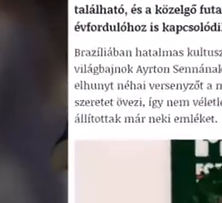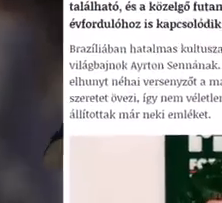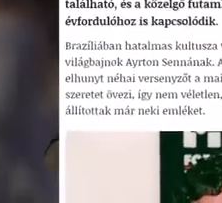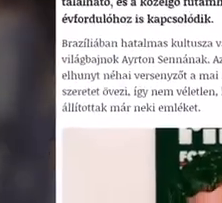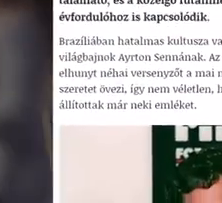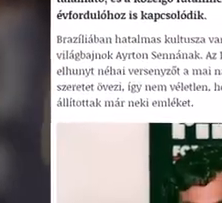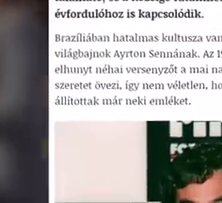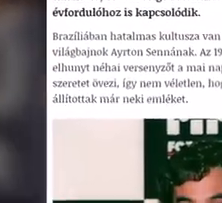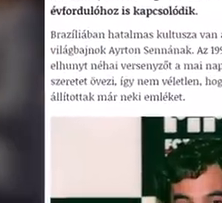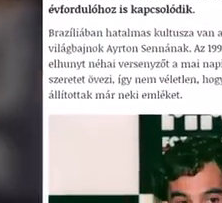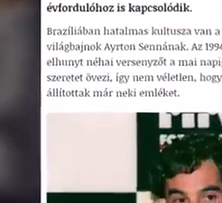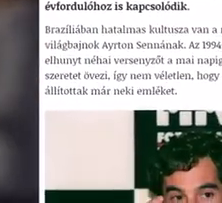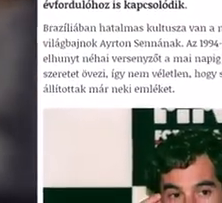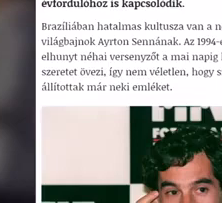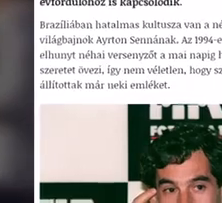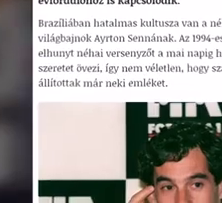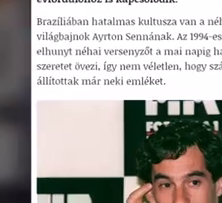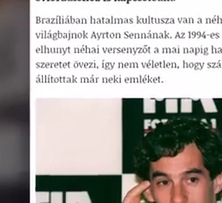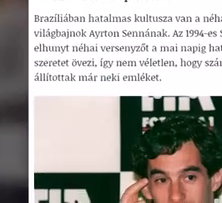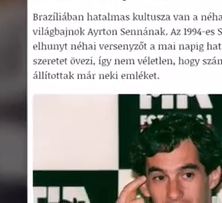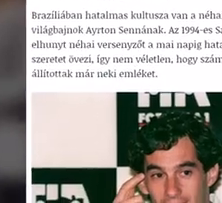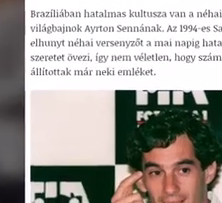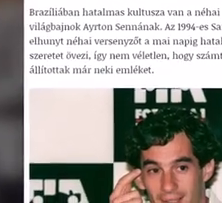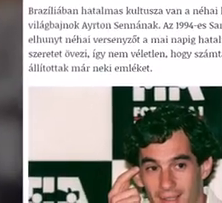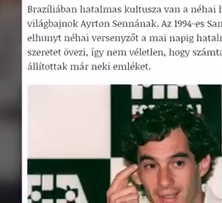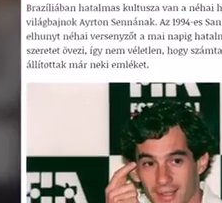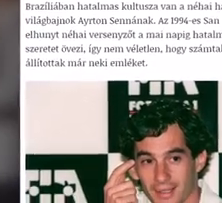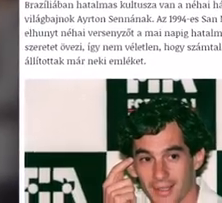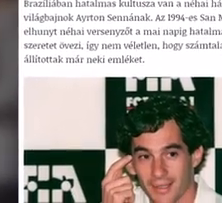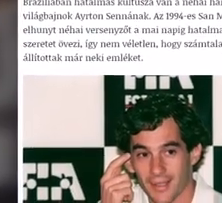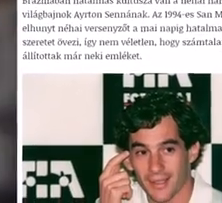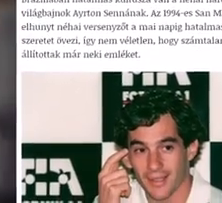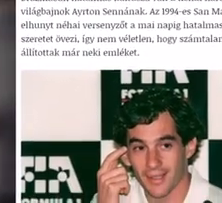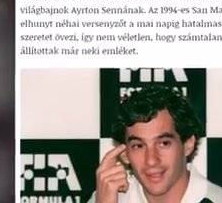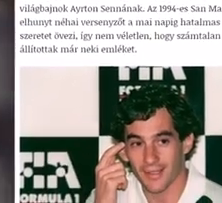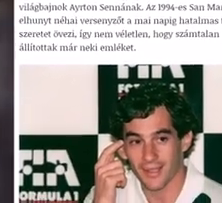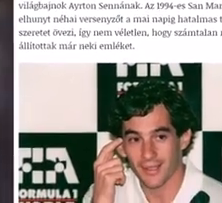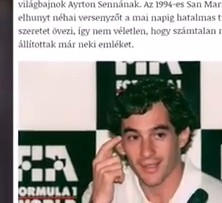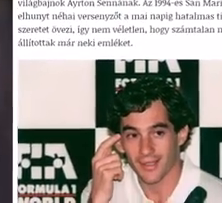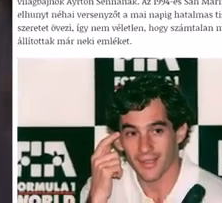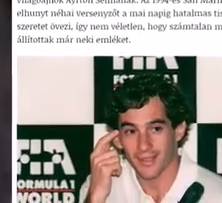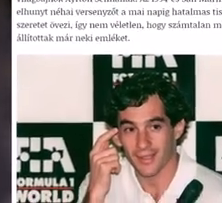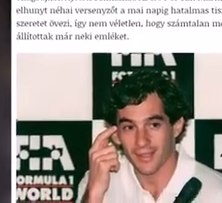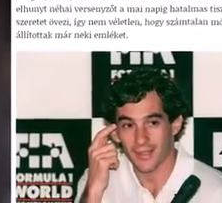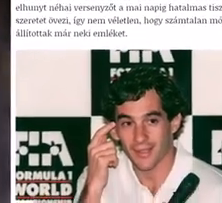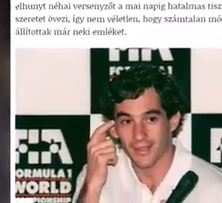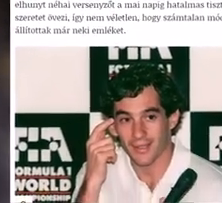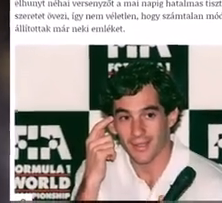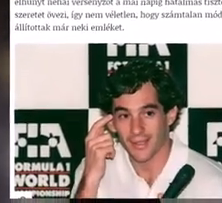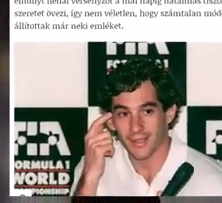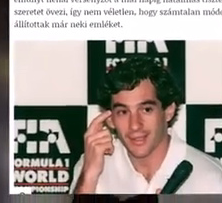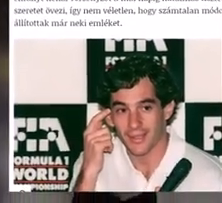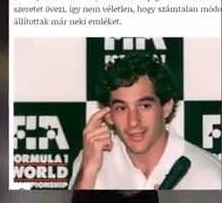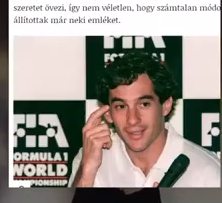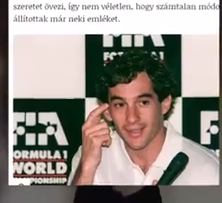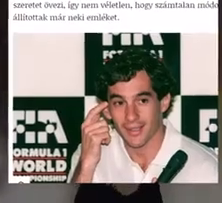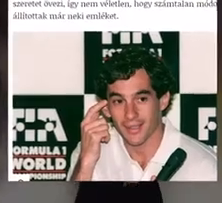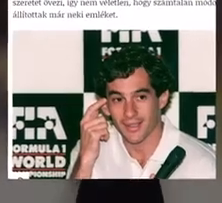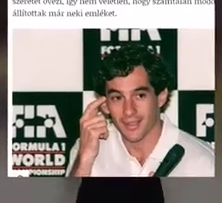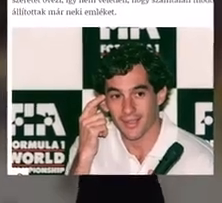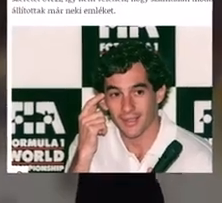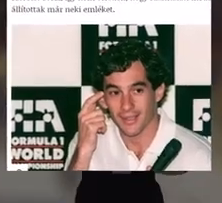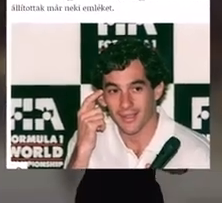público de obra pública né então eu quis fazer essa obra facetada uma linguagem mais contemporânea em alumínio